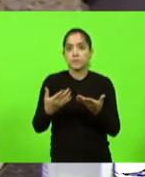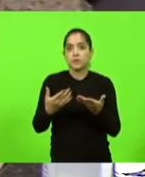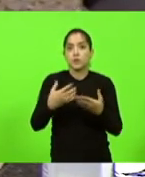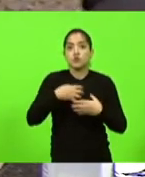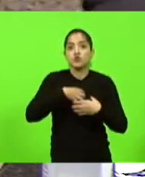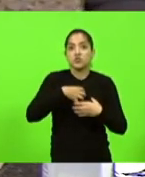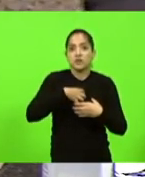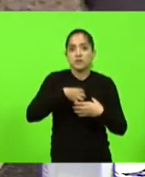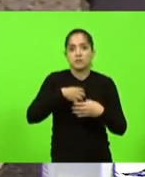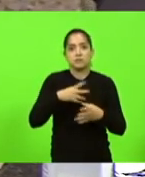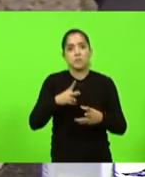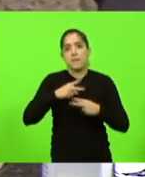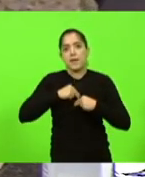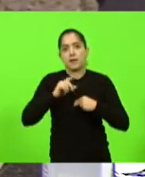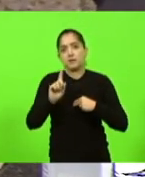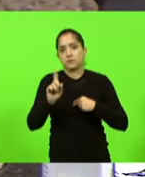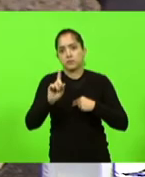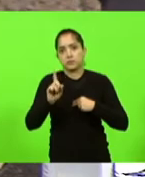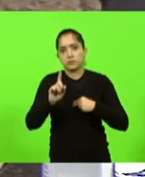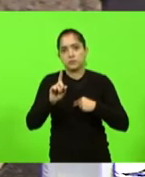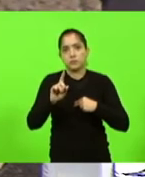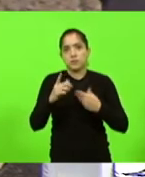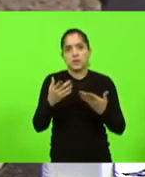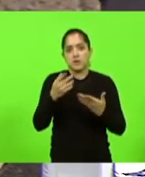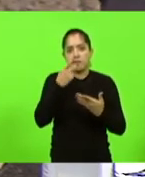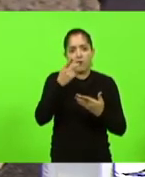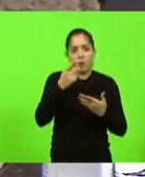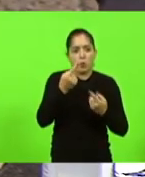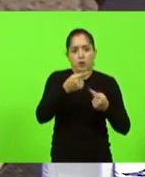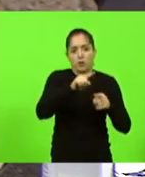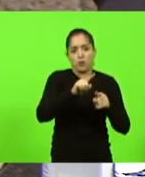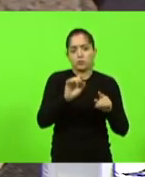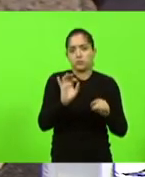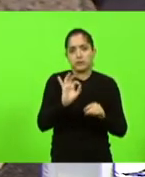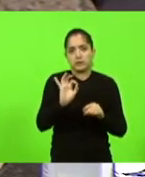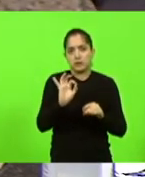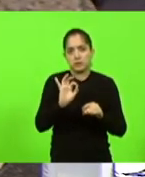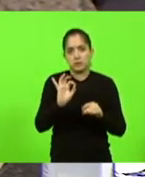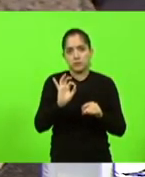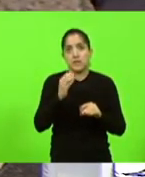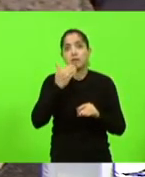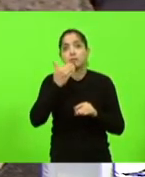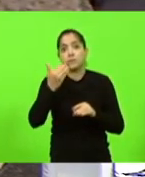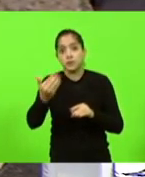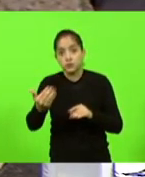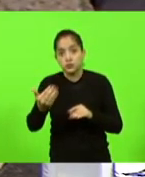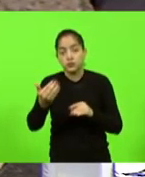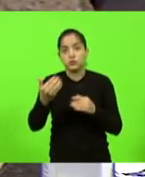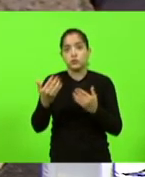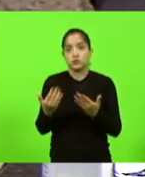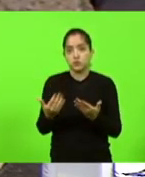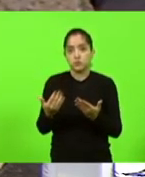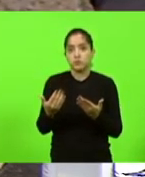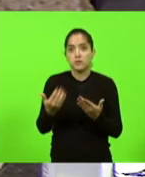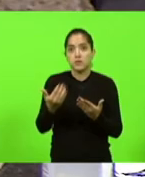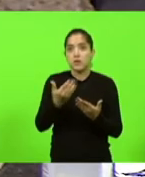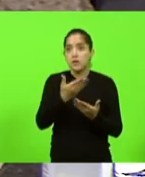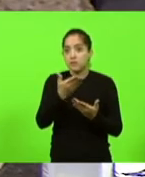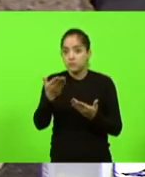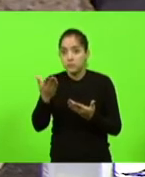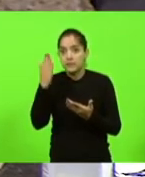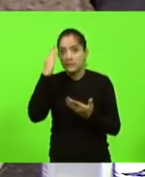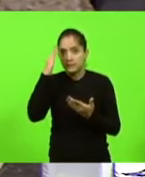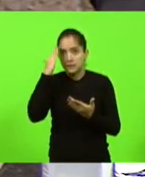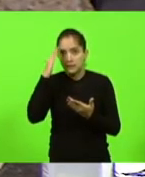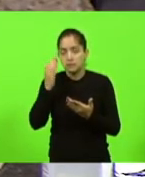não o mérito. Em nenhum momento ouvi ele dizendo que é contra. E sim que ele pediu diligências para exatamente ouvir